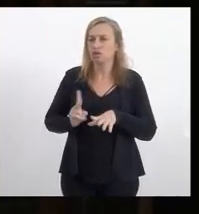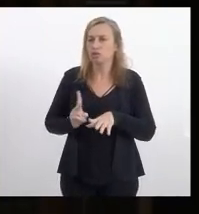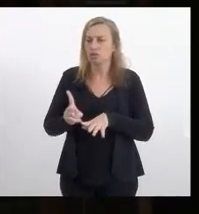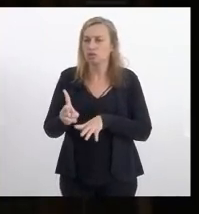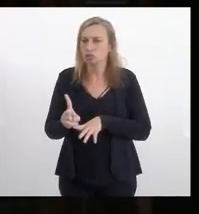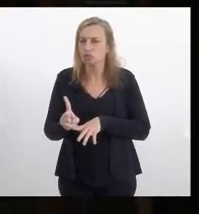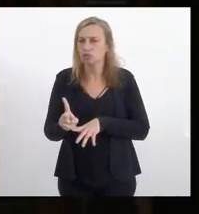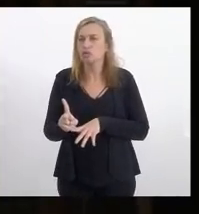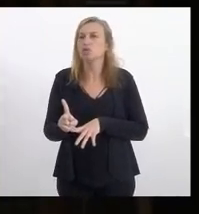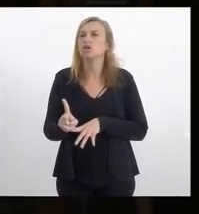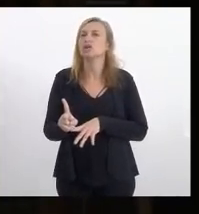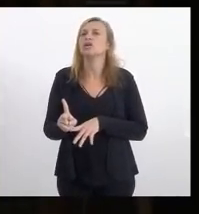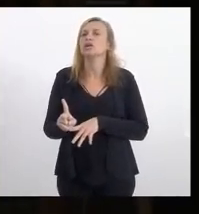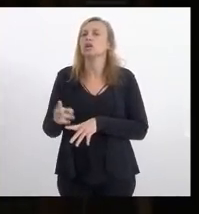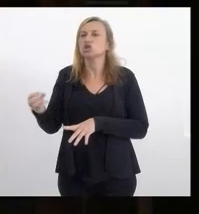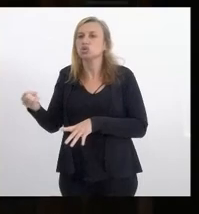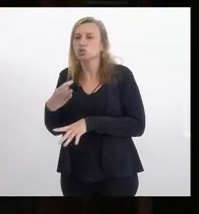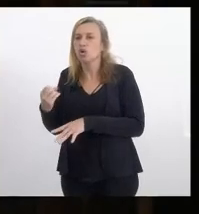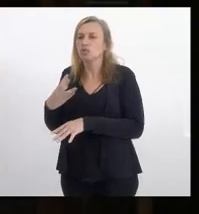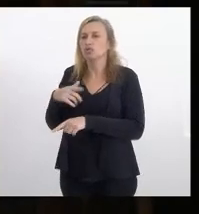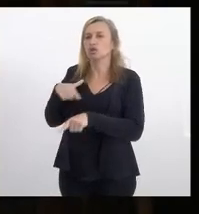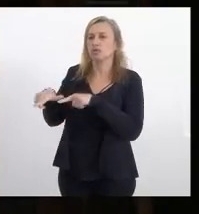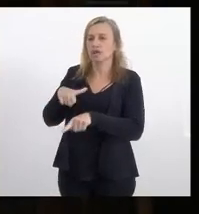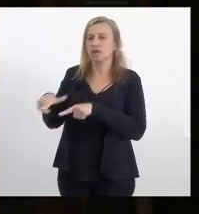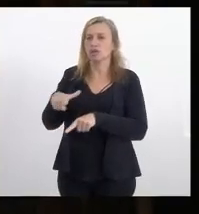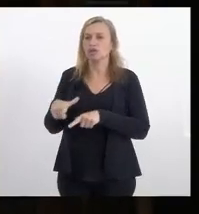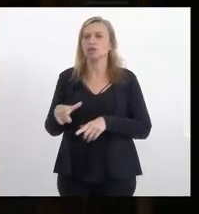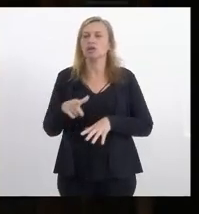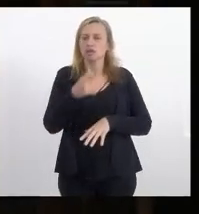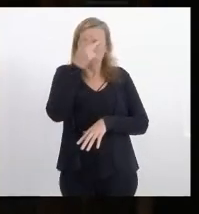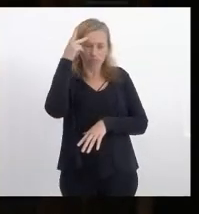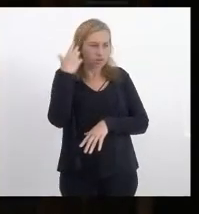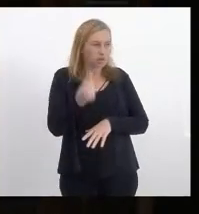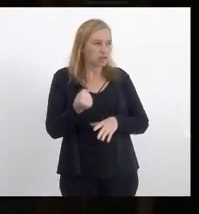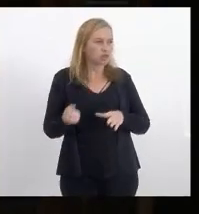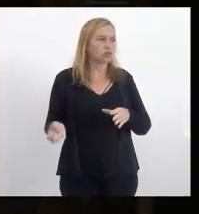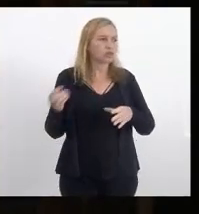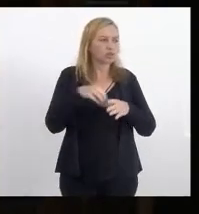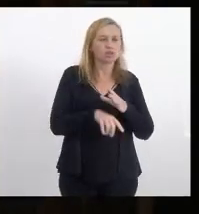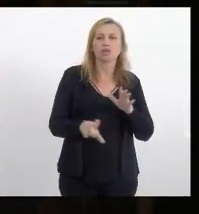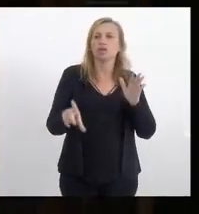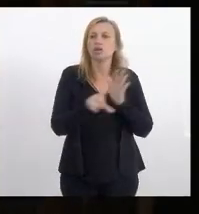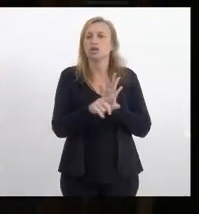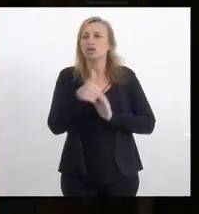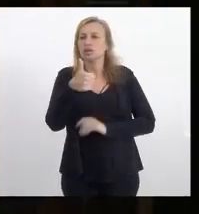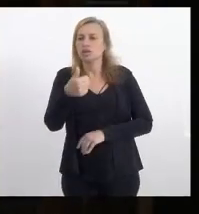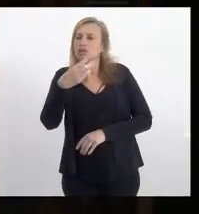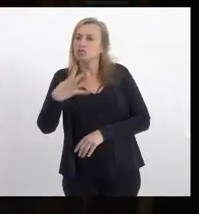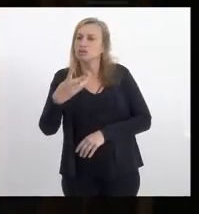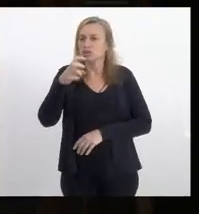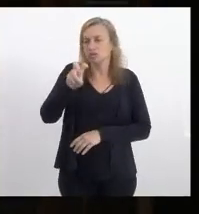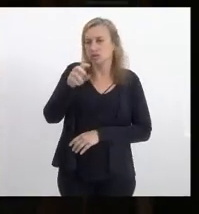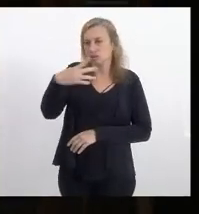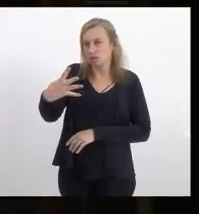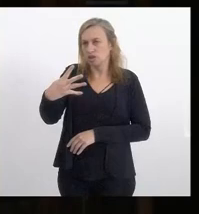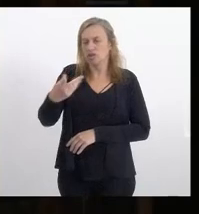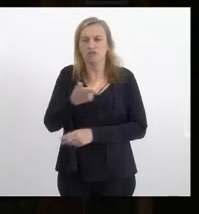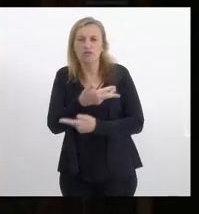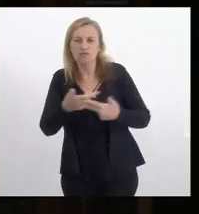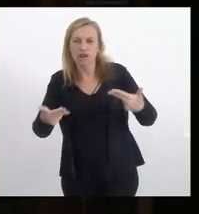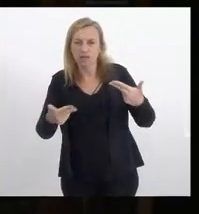especialistas estão incluídas nessa regra do artigo da lei 13954 Há